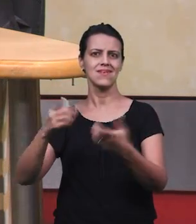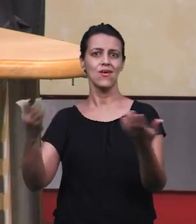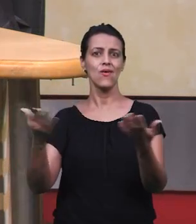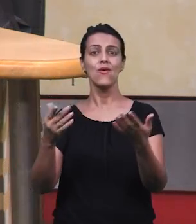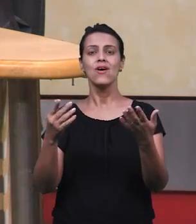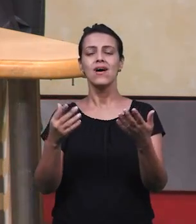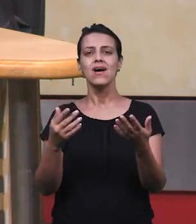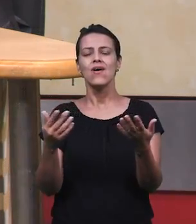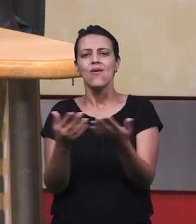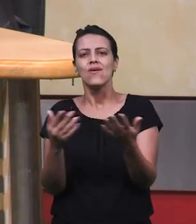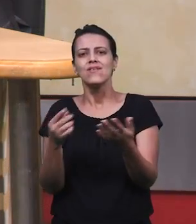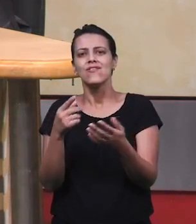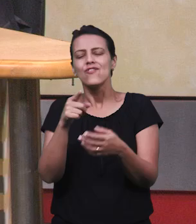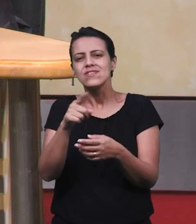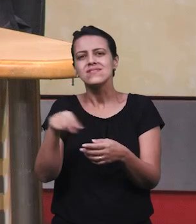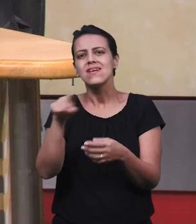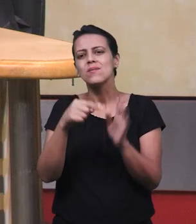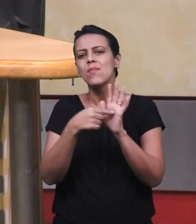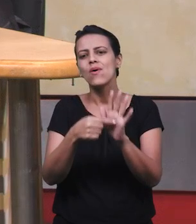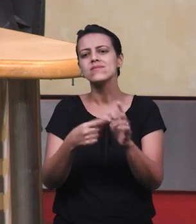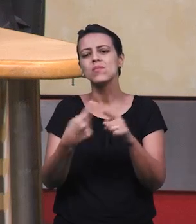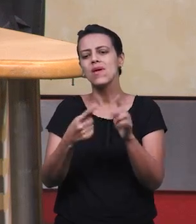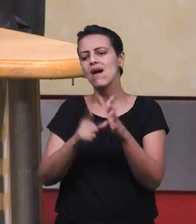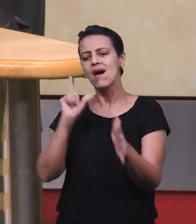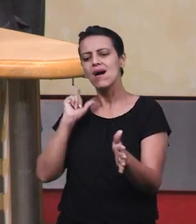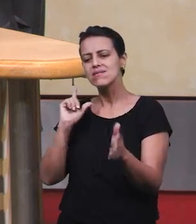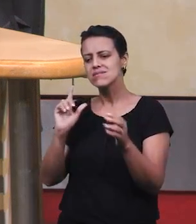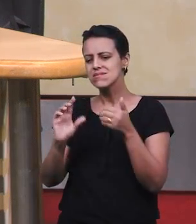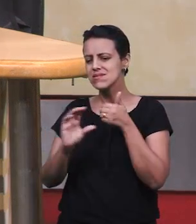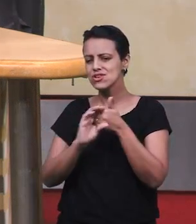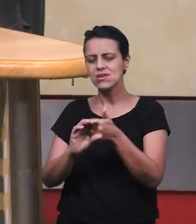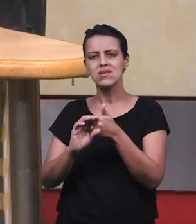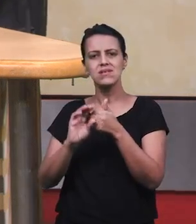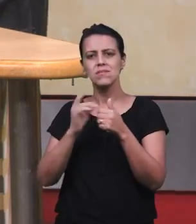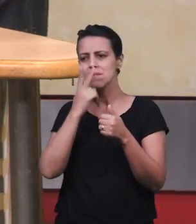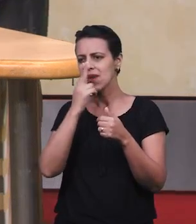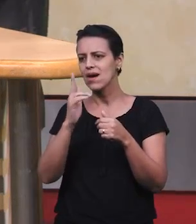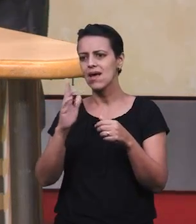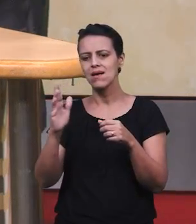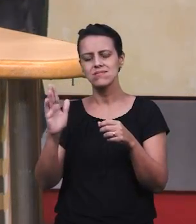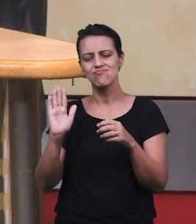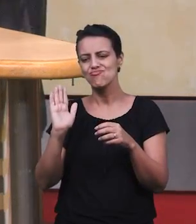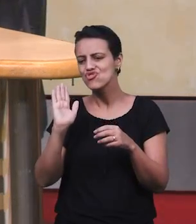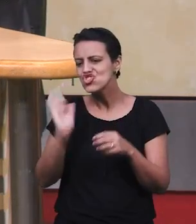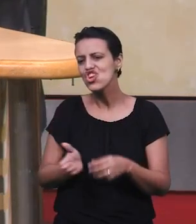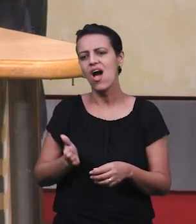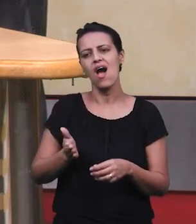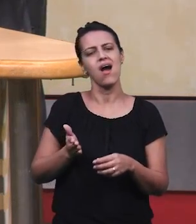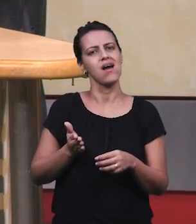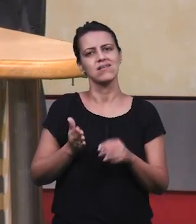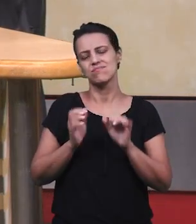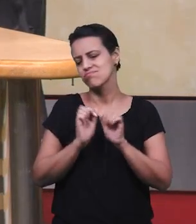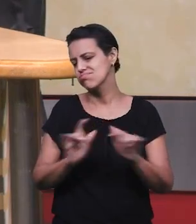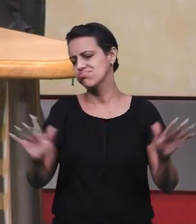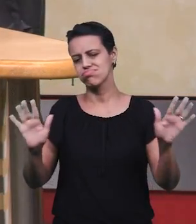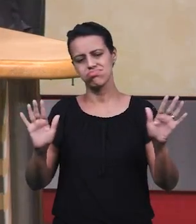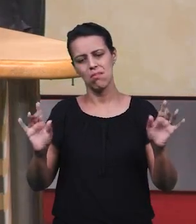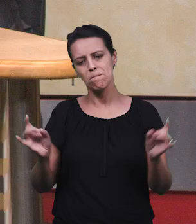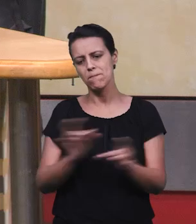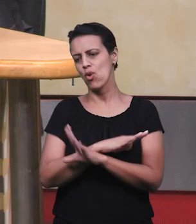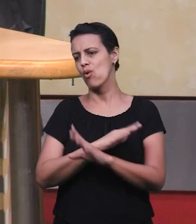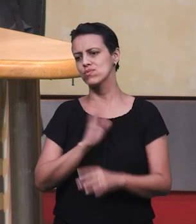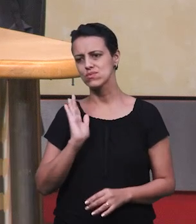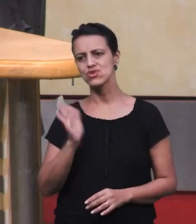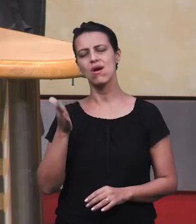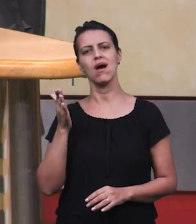vocês colocaram, quer dizer, é o cristianismo que já viveu o seu avivamento, é um cristianismo que passou a ser